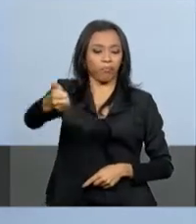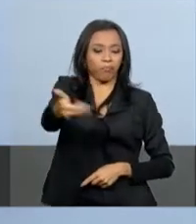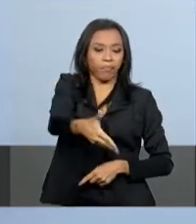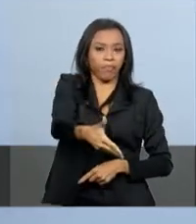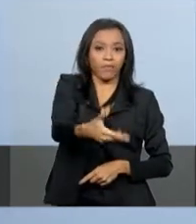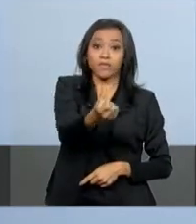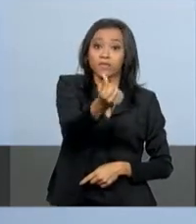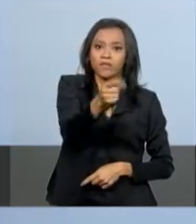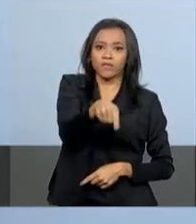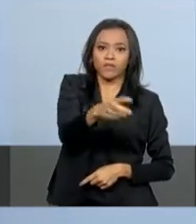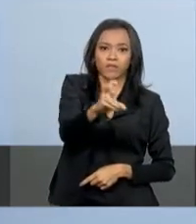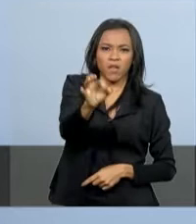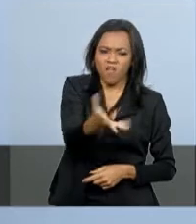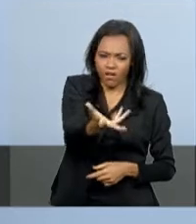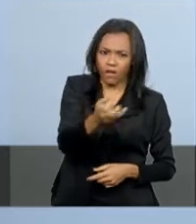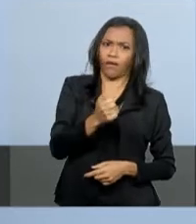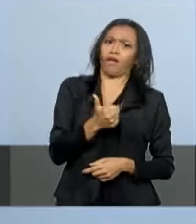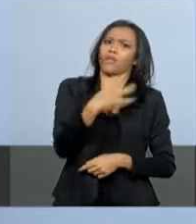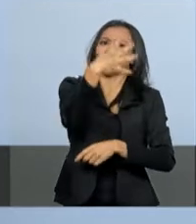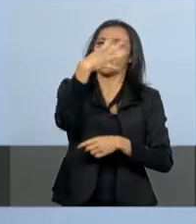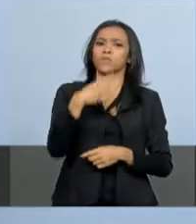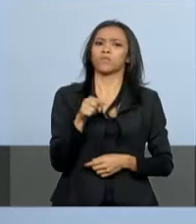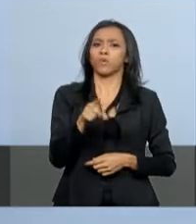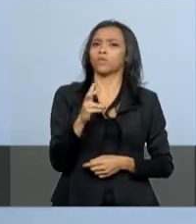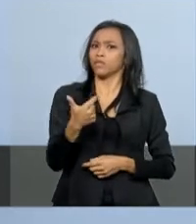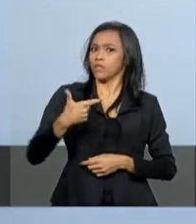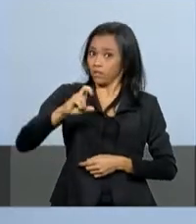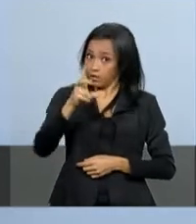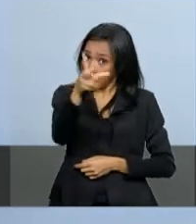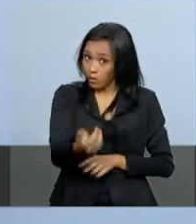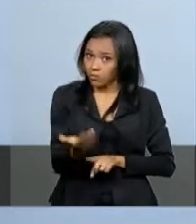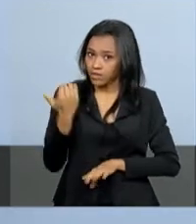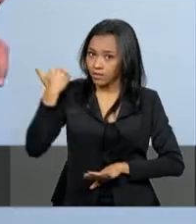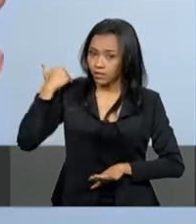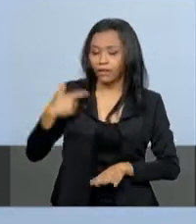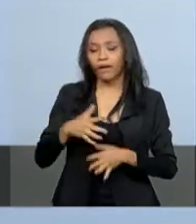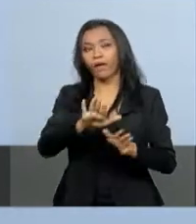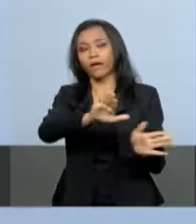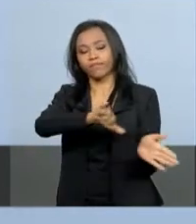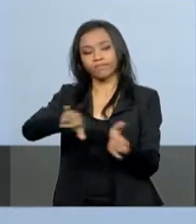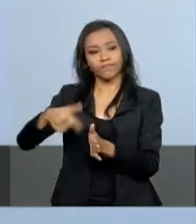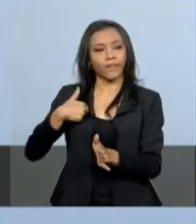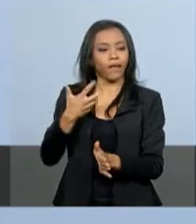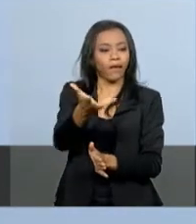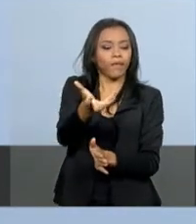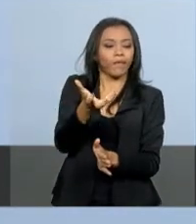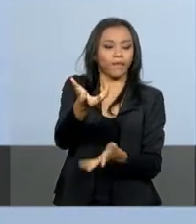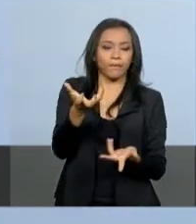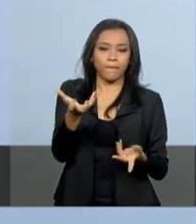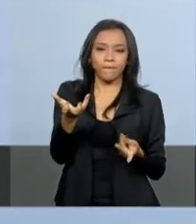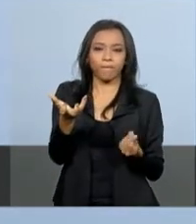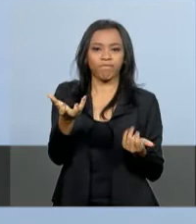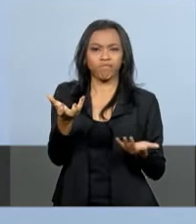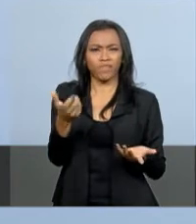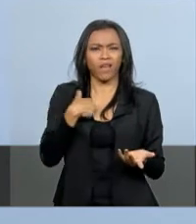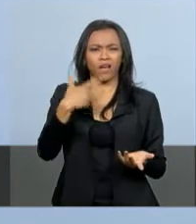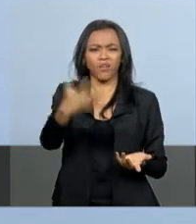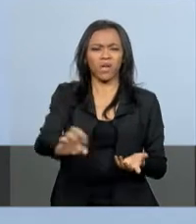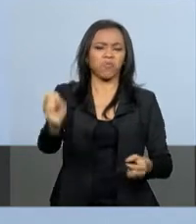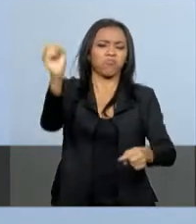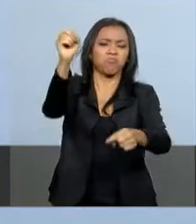6 por cento eu quero é 14.25 como era no passado eu quero a eu não quero novos